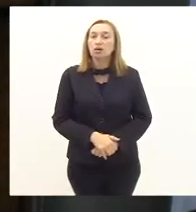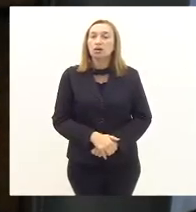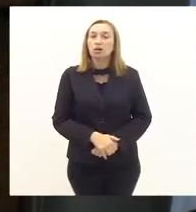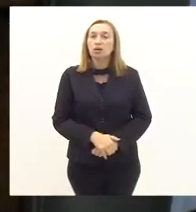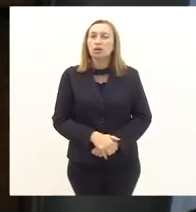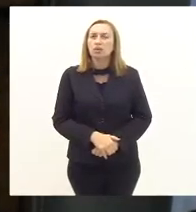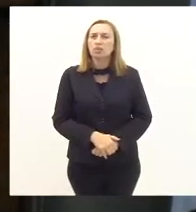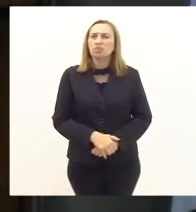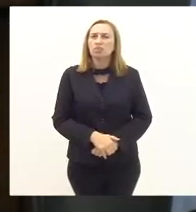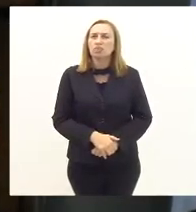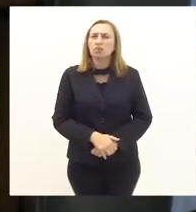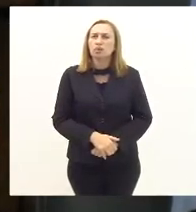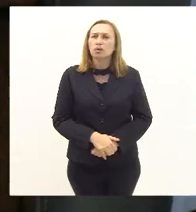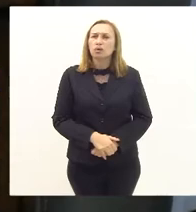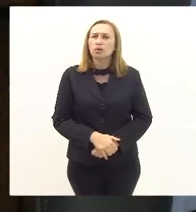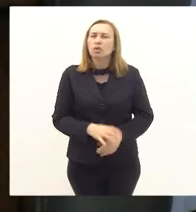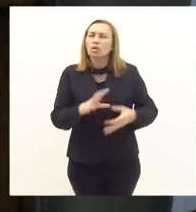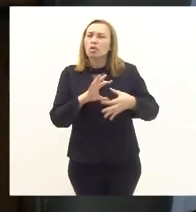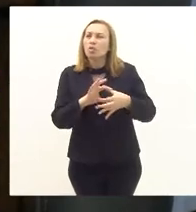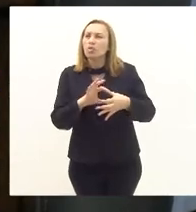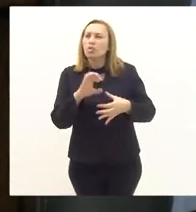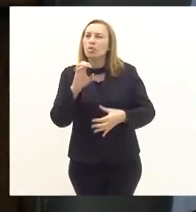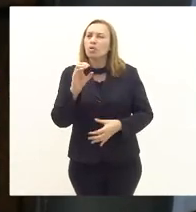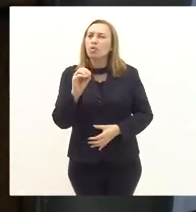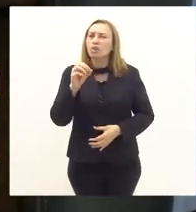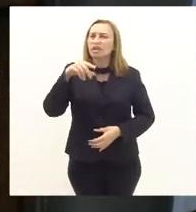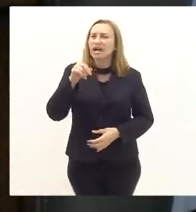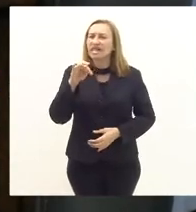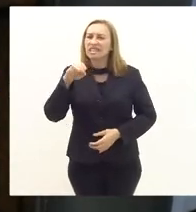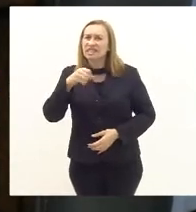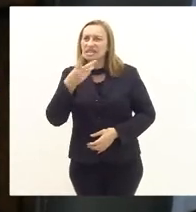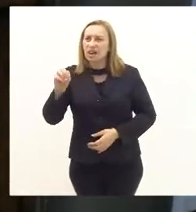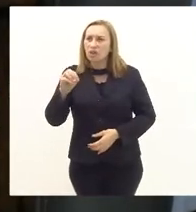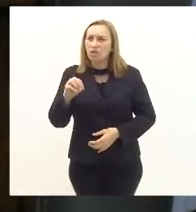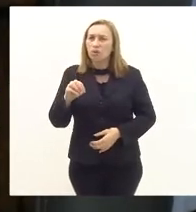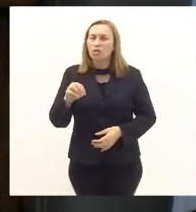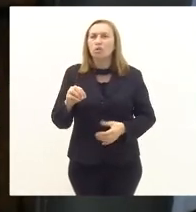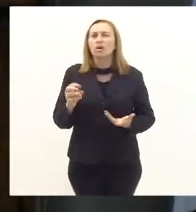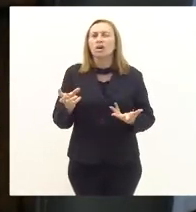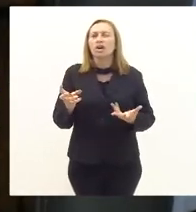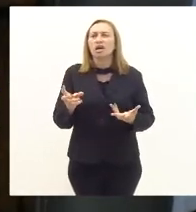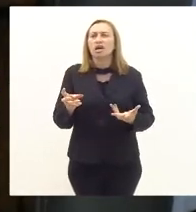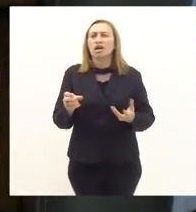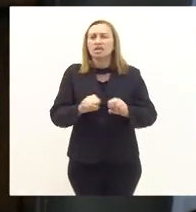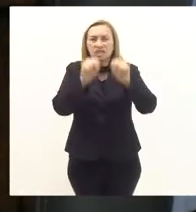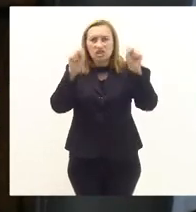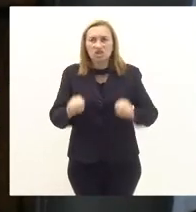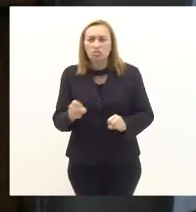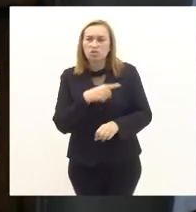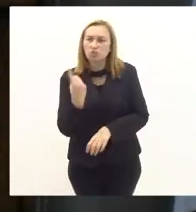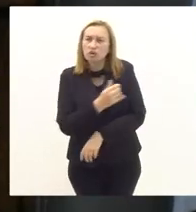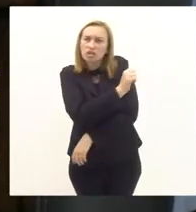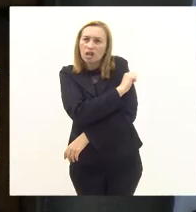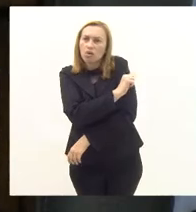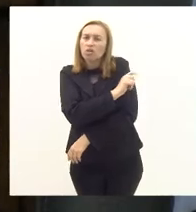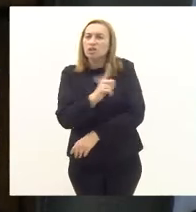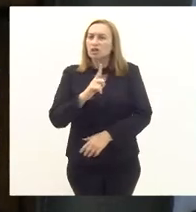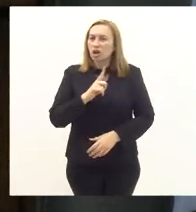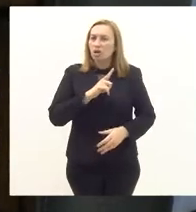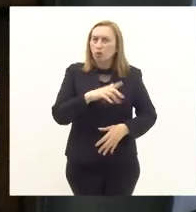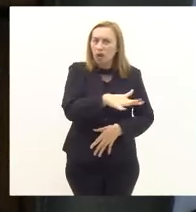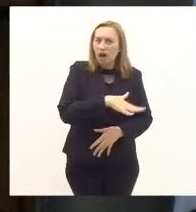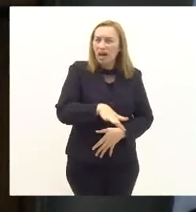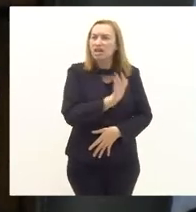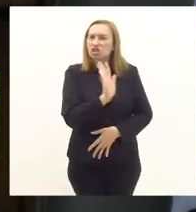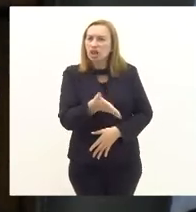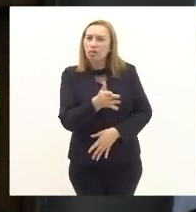O Conexão, que é o nosso sistema que gere todos os alunos, ele tem já o campo para que aquele